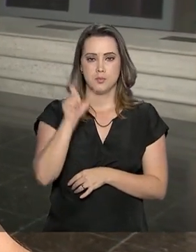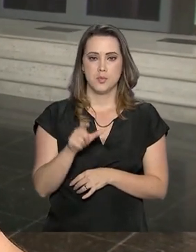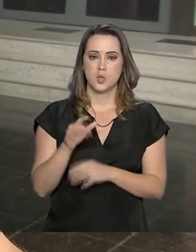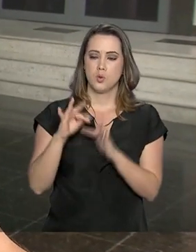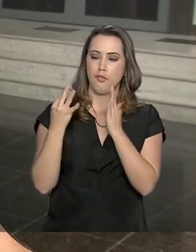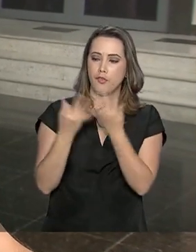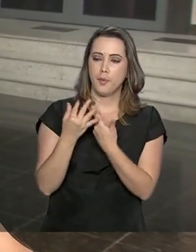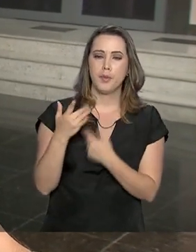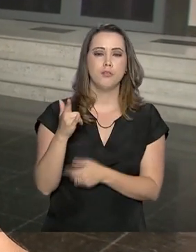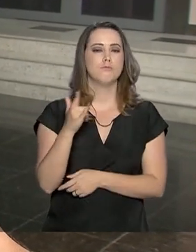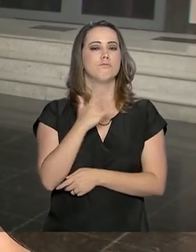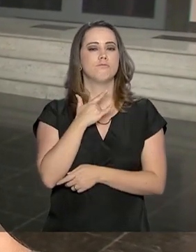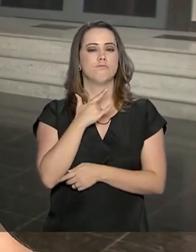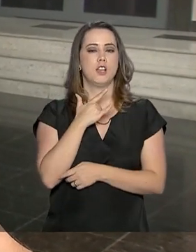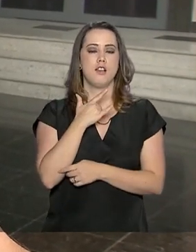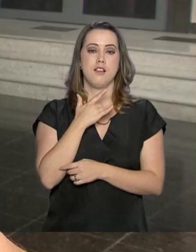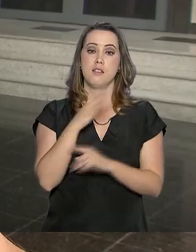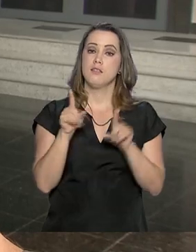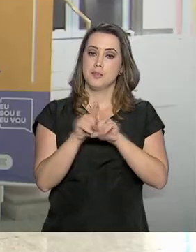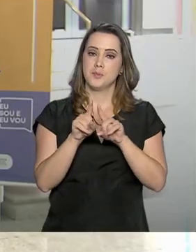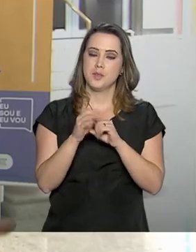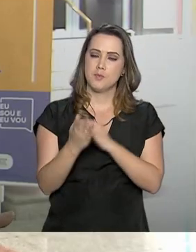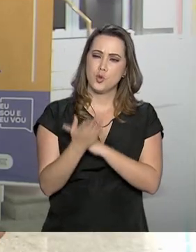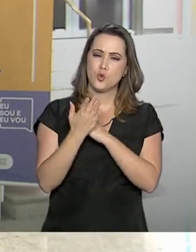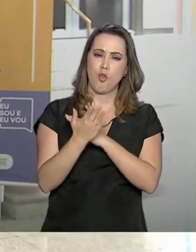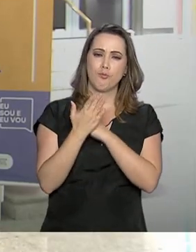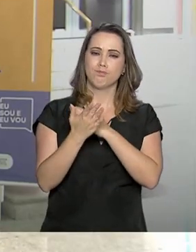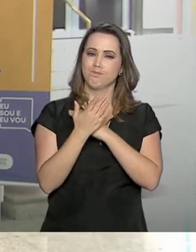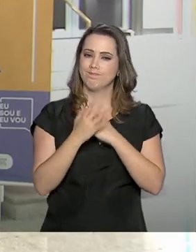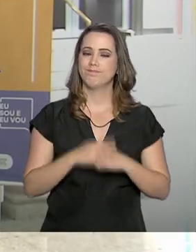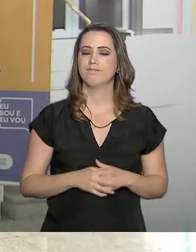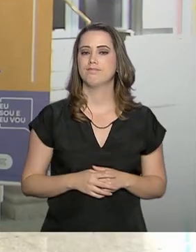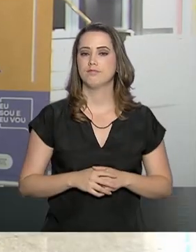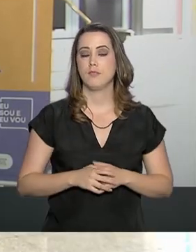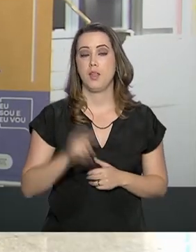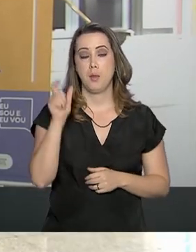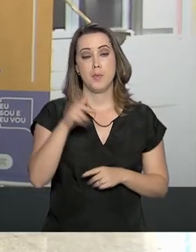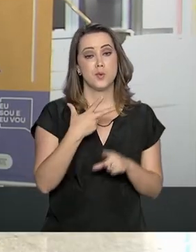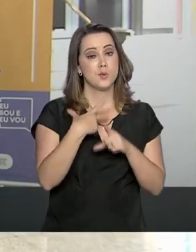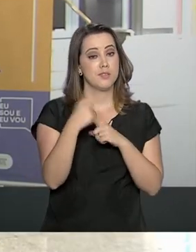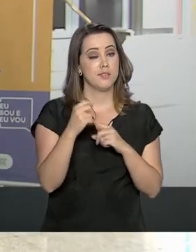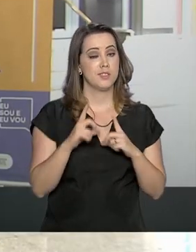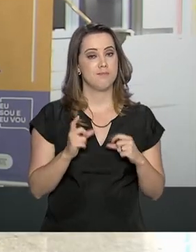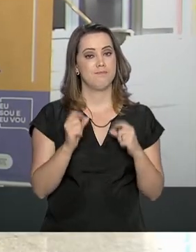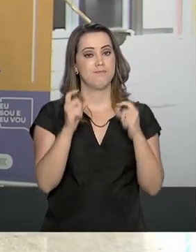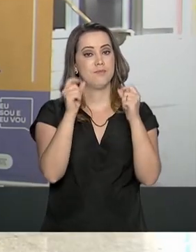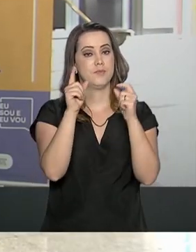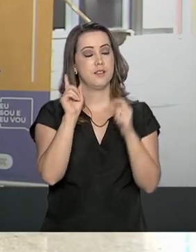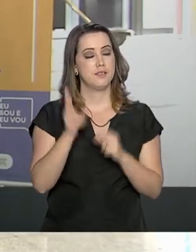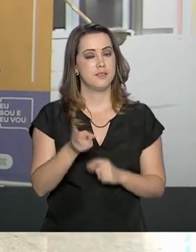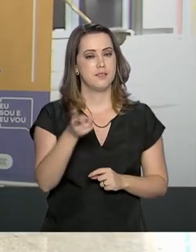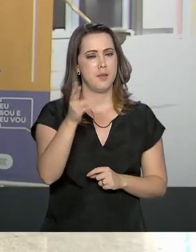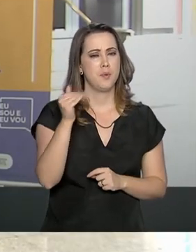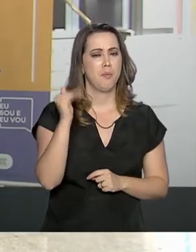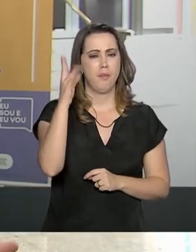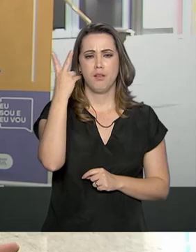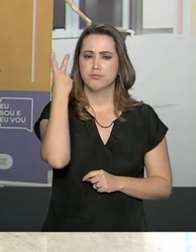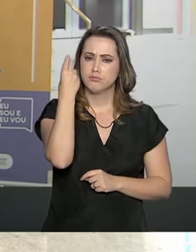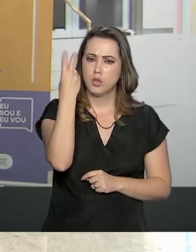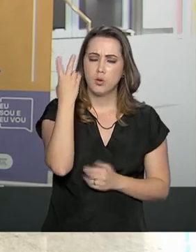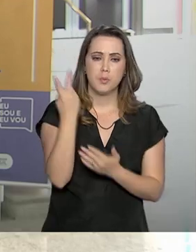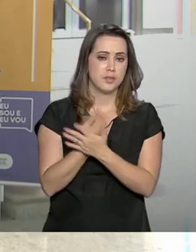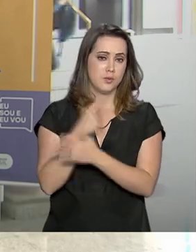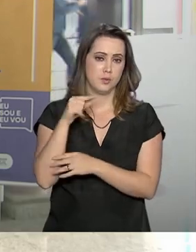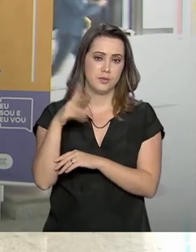estiveram presente, me ajudando. Casos como esse de pessoas que venceram o câncer são cada vez mais comuns aqui